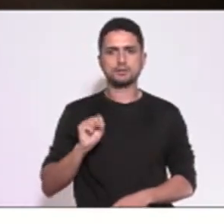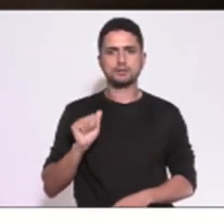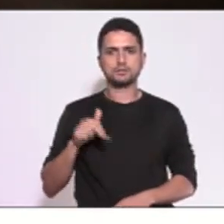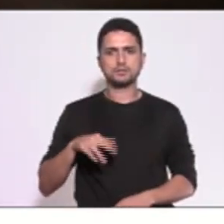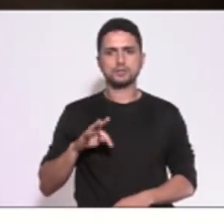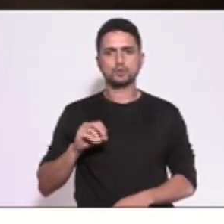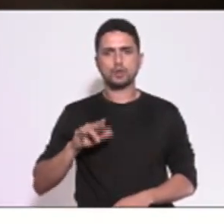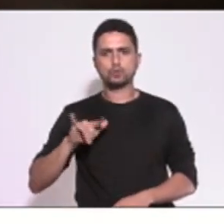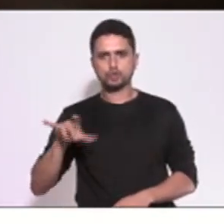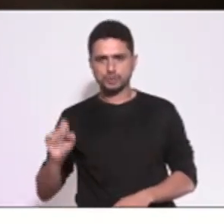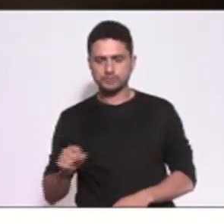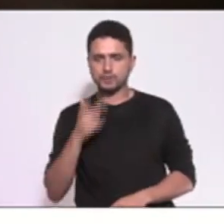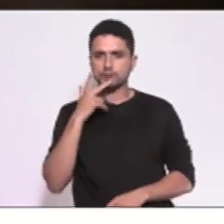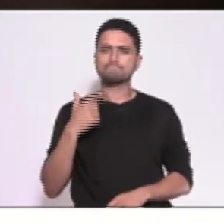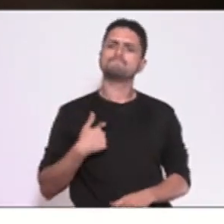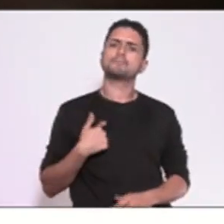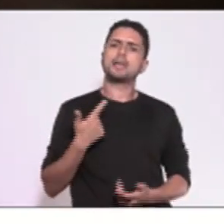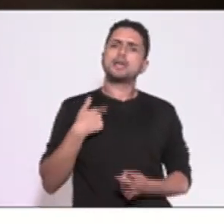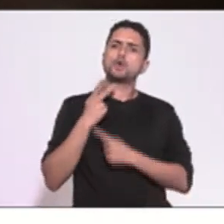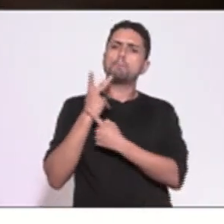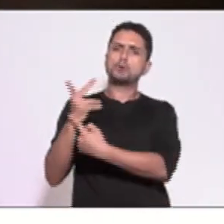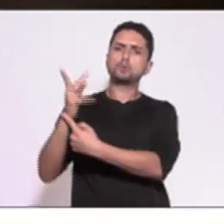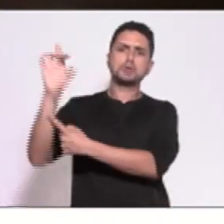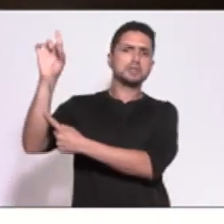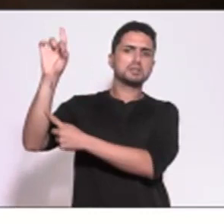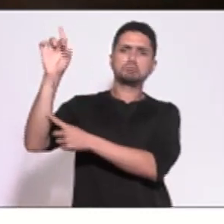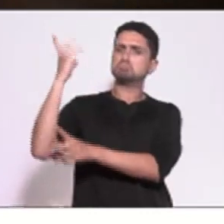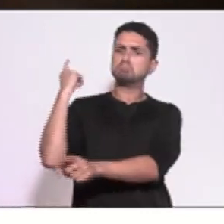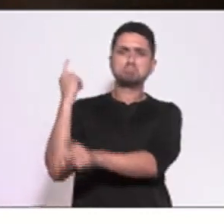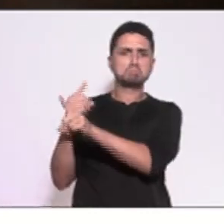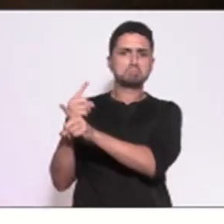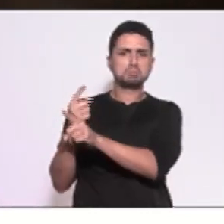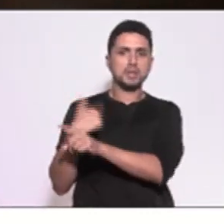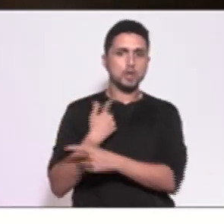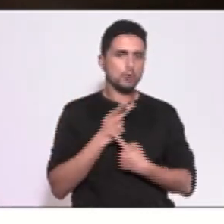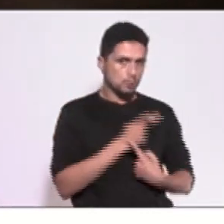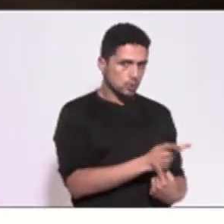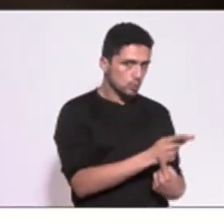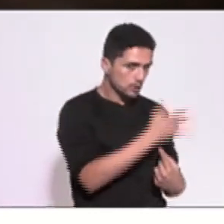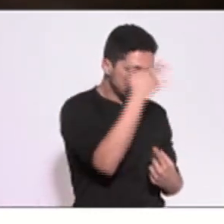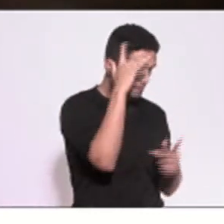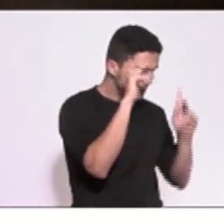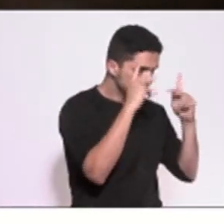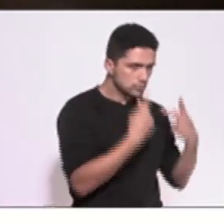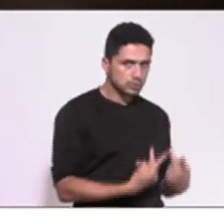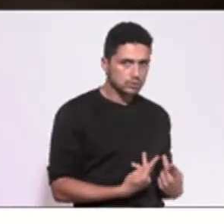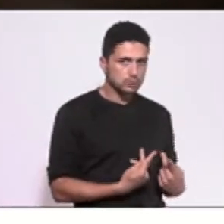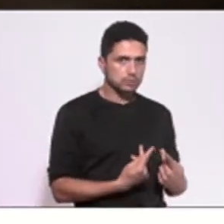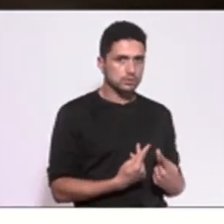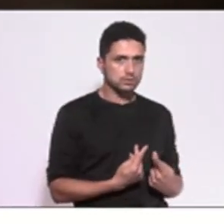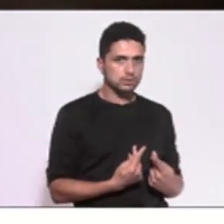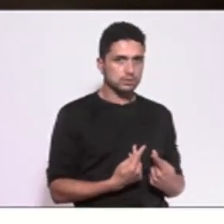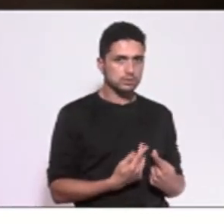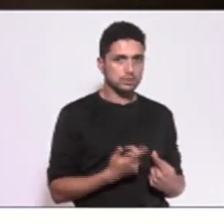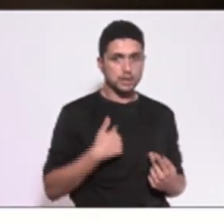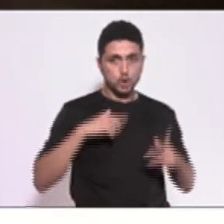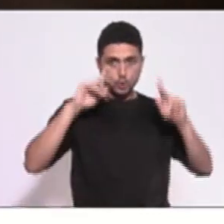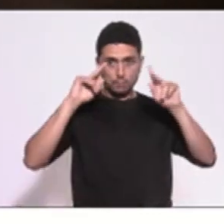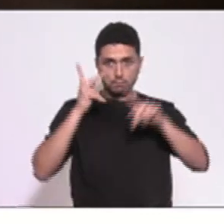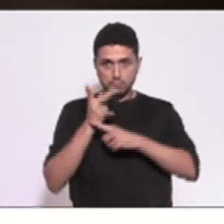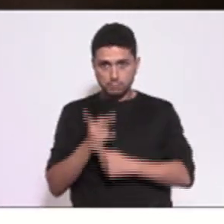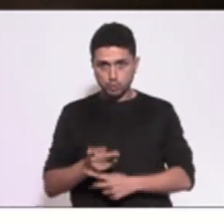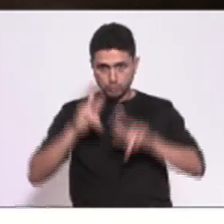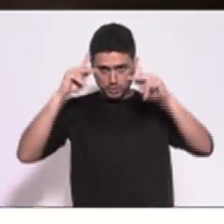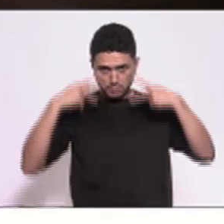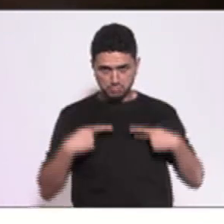procurei Deus e não encontrei. Eu procurei o próximo e não encontrei. Eu procurei a mim próprio e